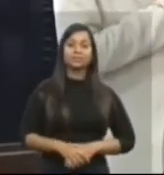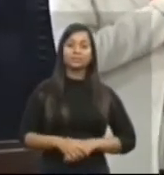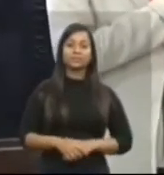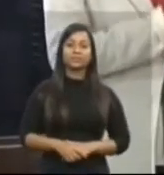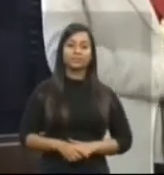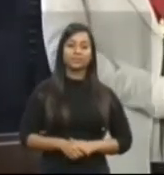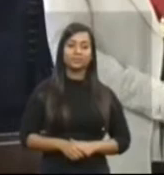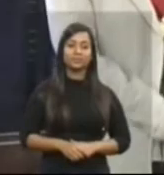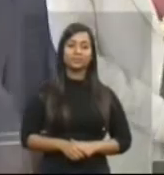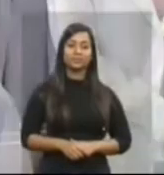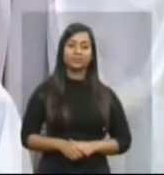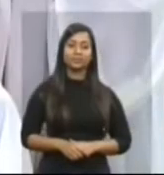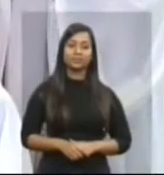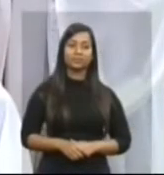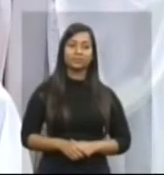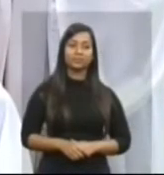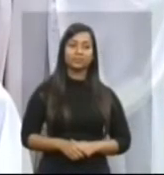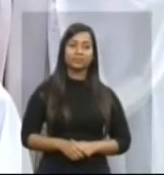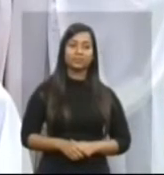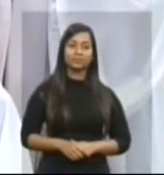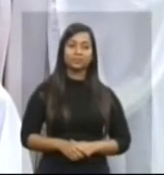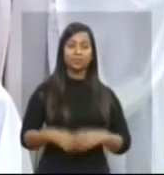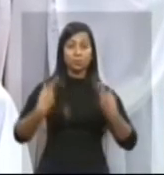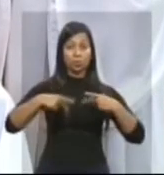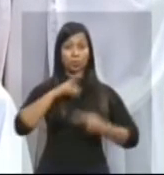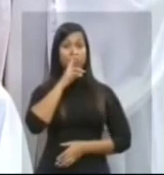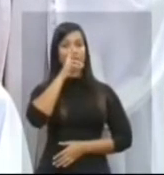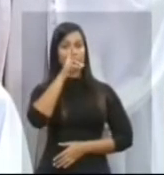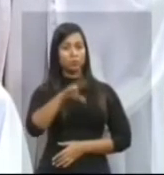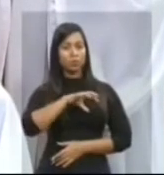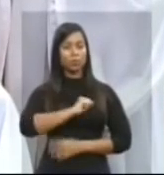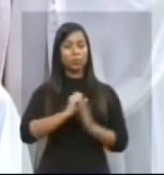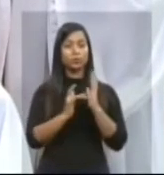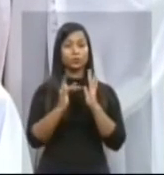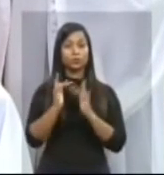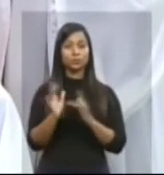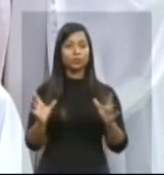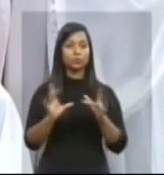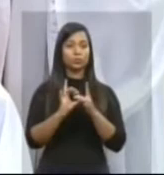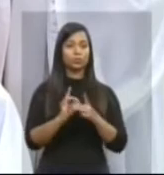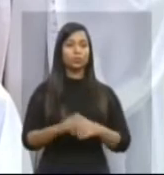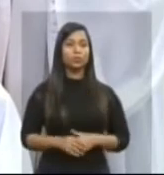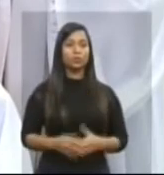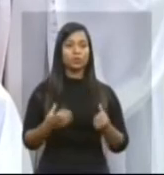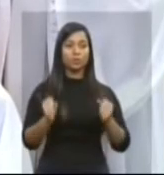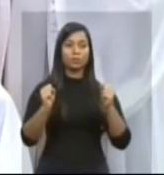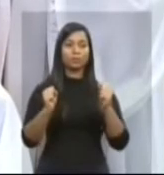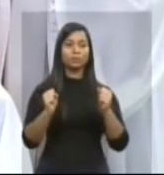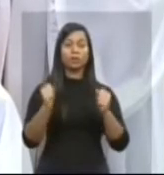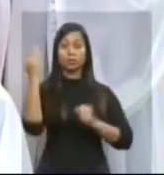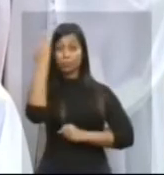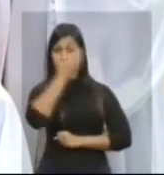nos uniu. Penso que vocês responderam com sinceridade, com o amor de Cristo nos uniu. Então vamos dar